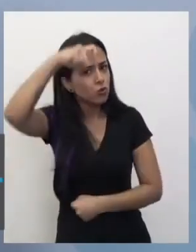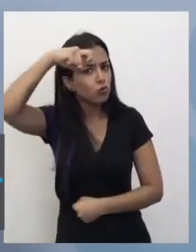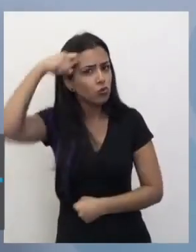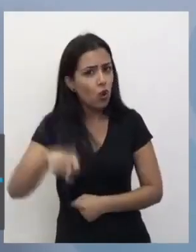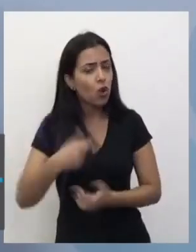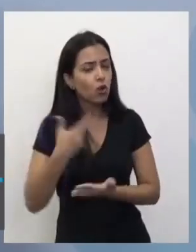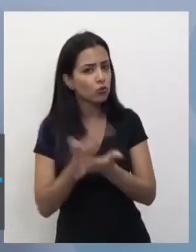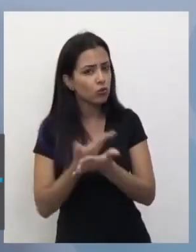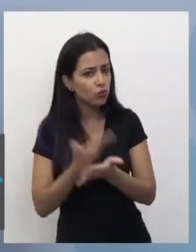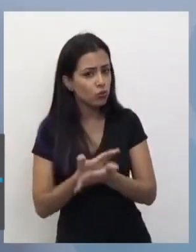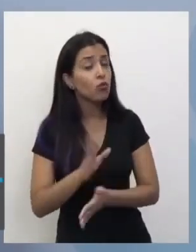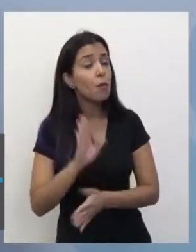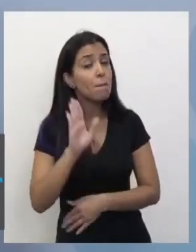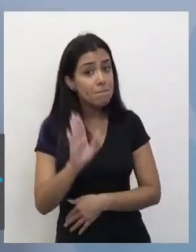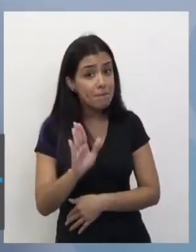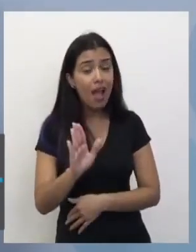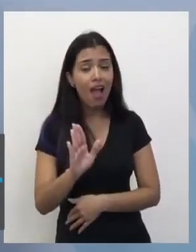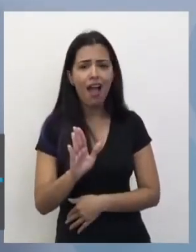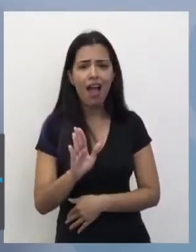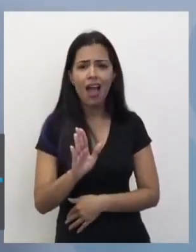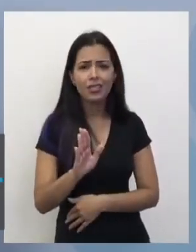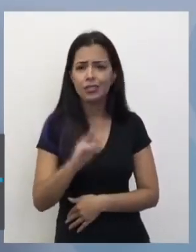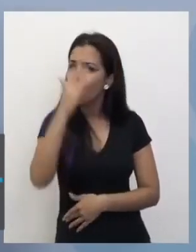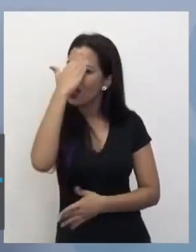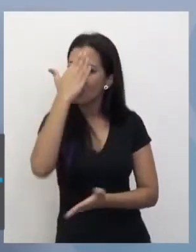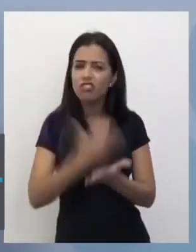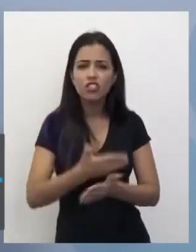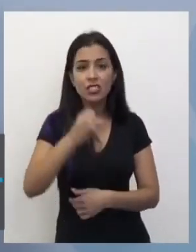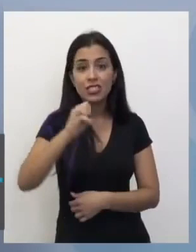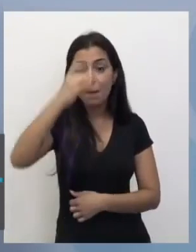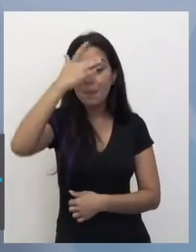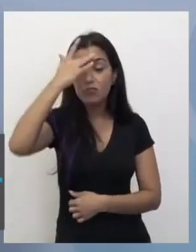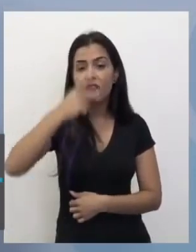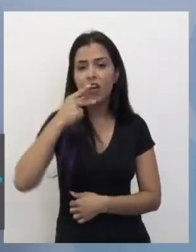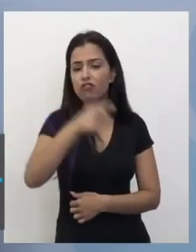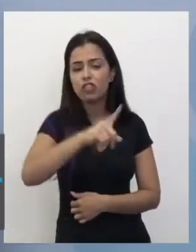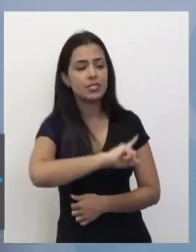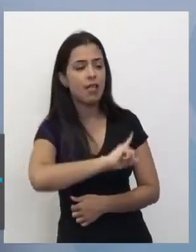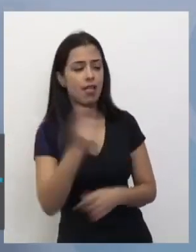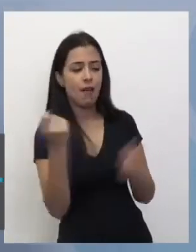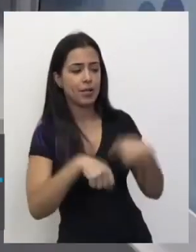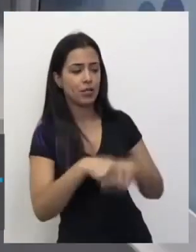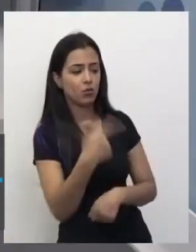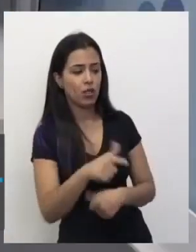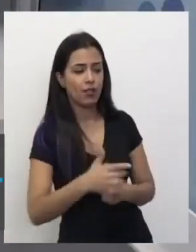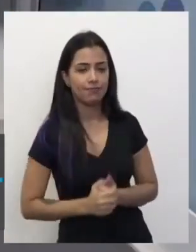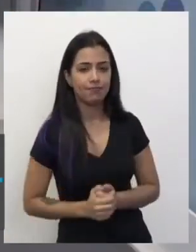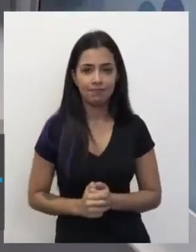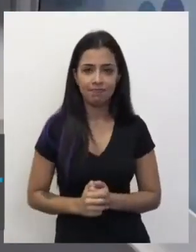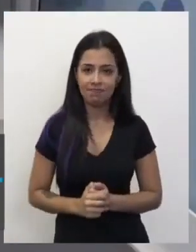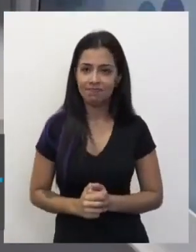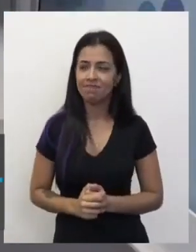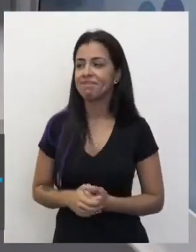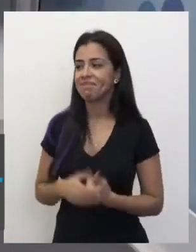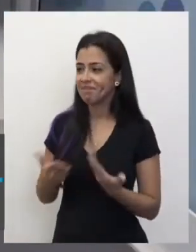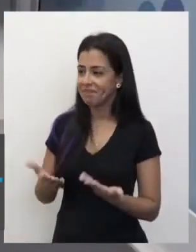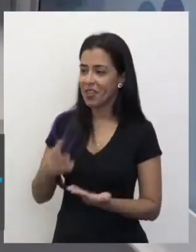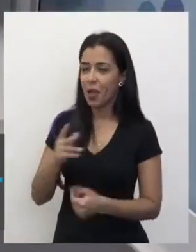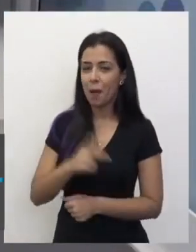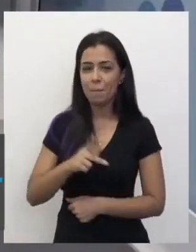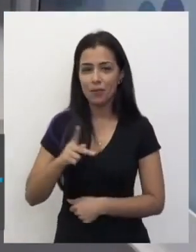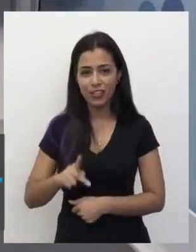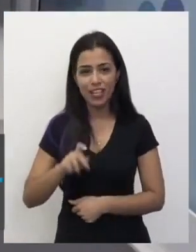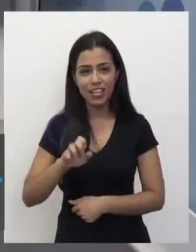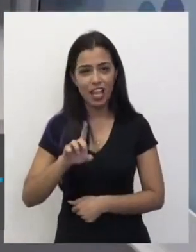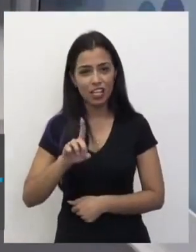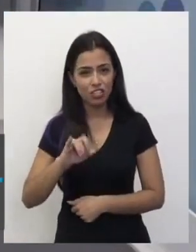estudo, etc. Mas não deixe nunca ninguém falar que você não é capaz. Tá bom? Professora de Joel, muito obrigada